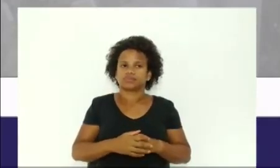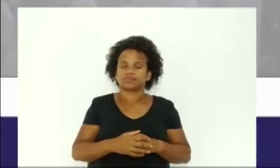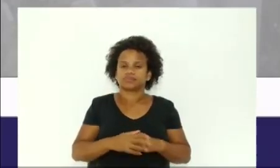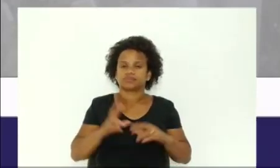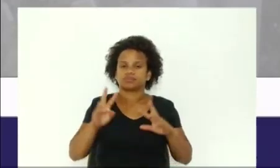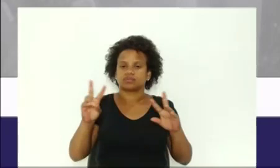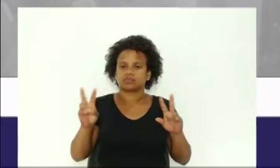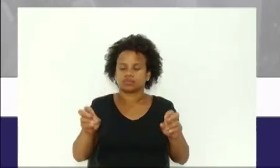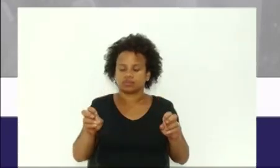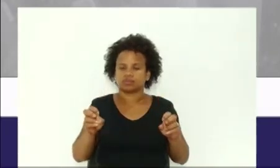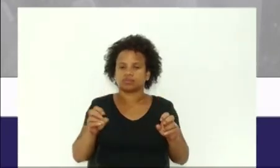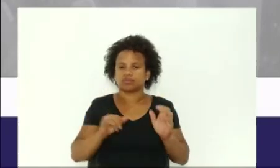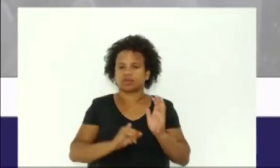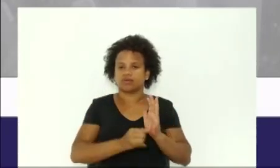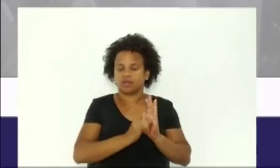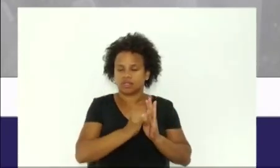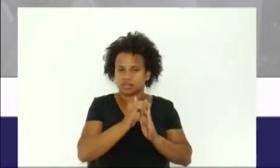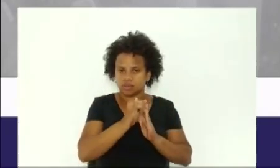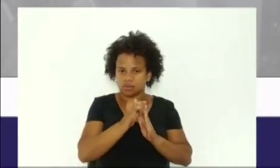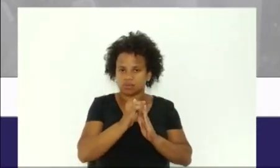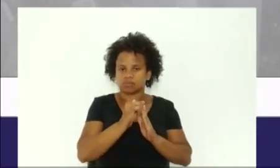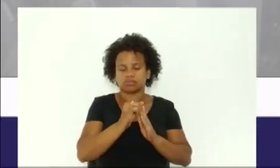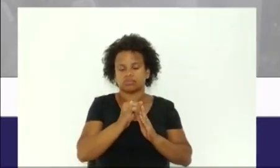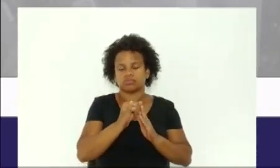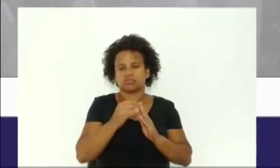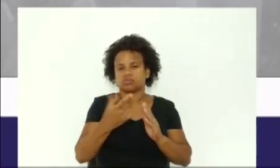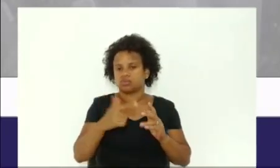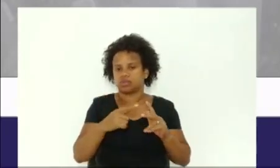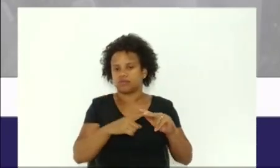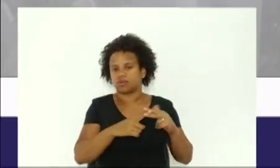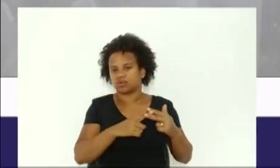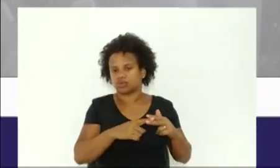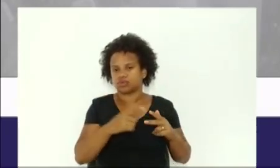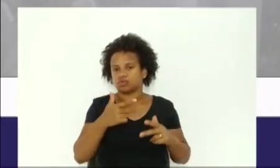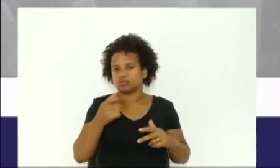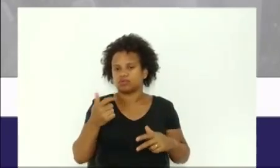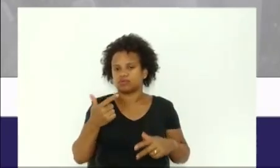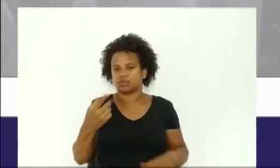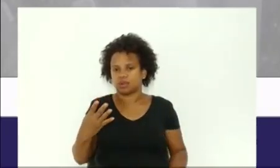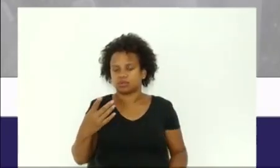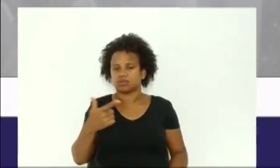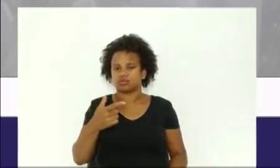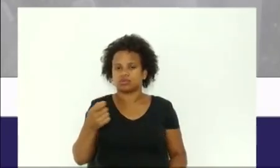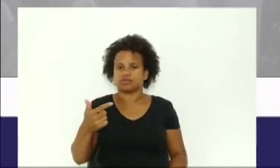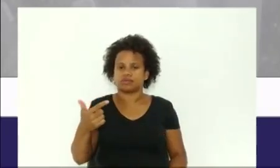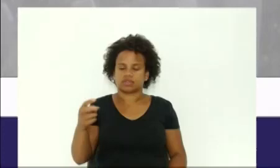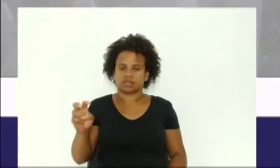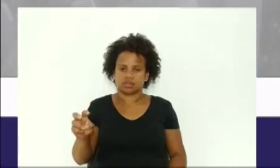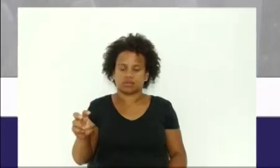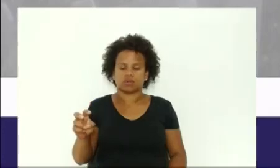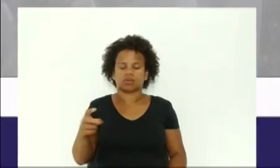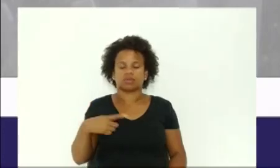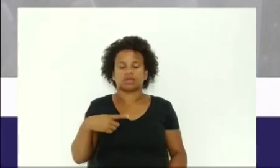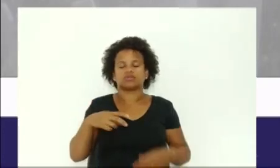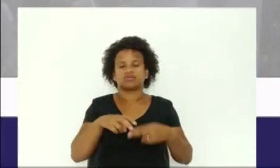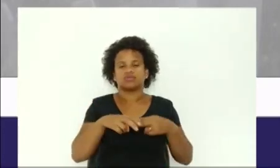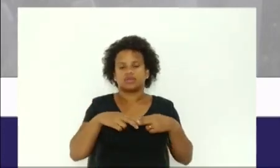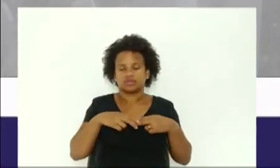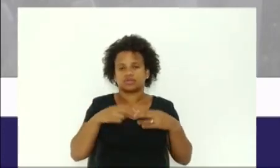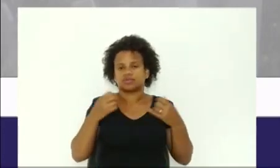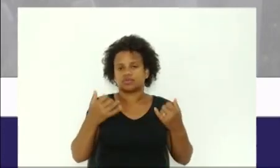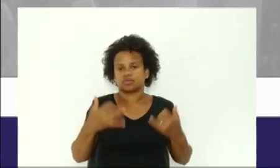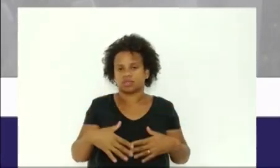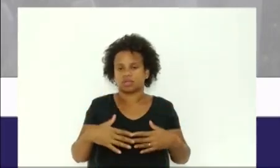da inflação, que não foi corrigida, 2024-2025, e ele faz uma justificativa, e também